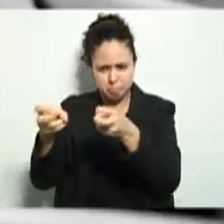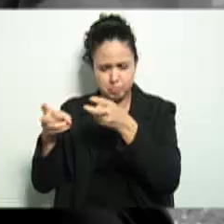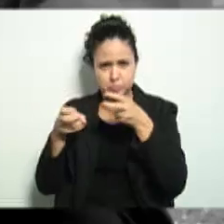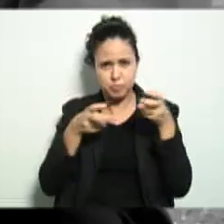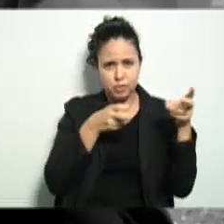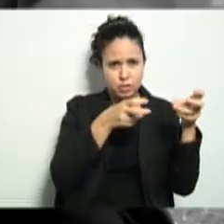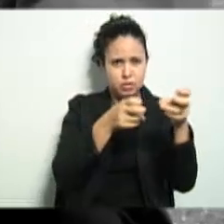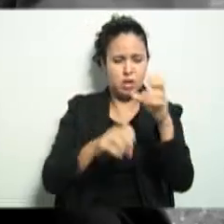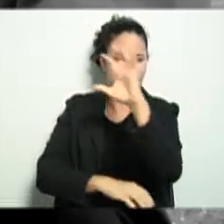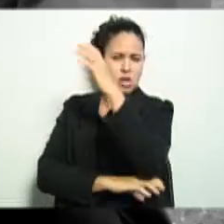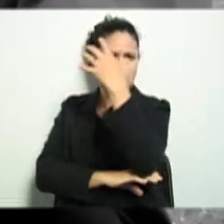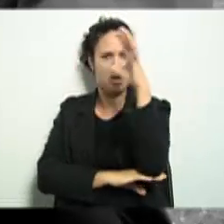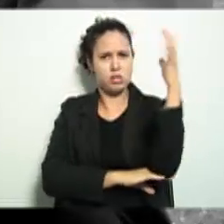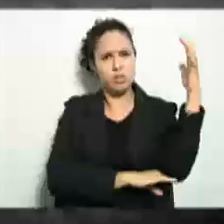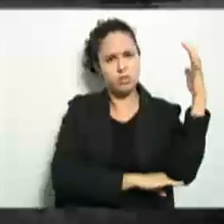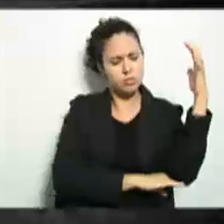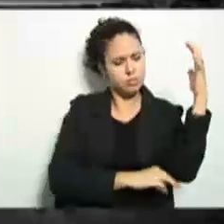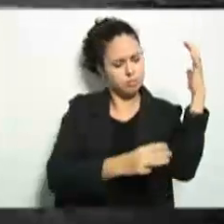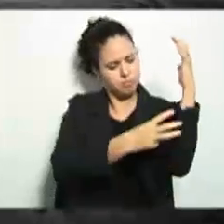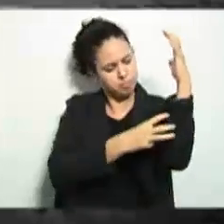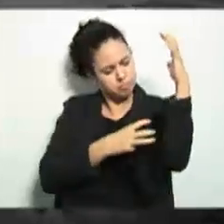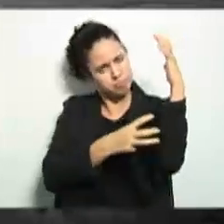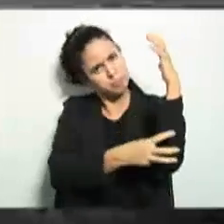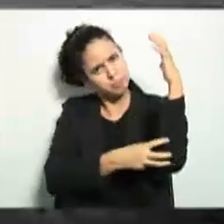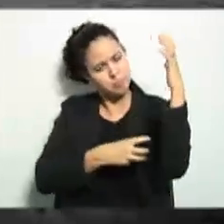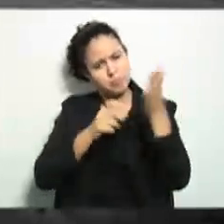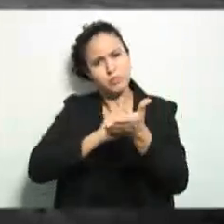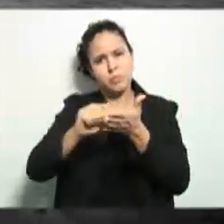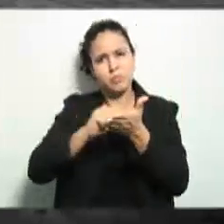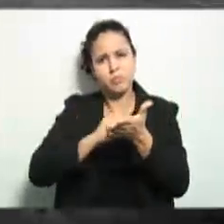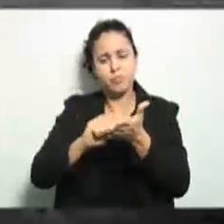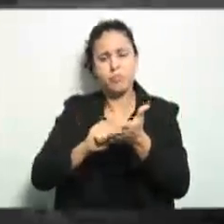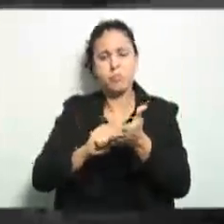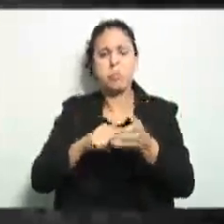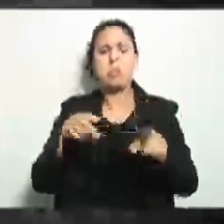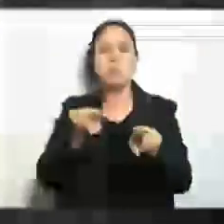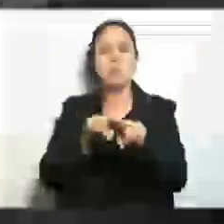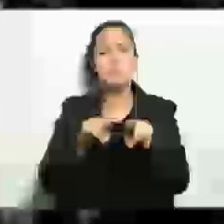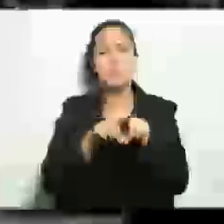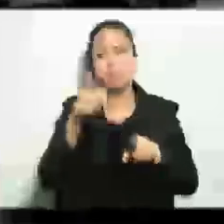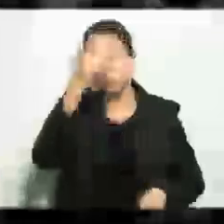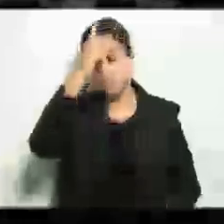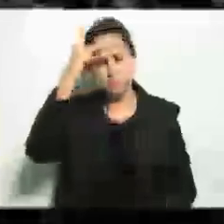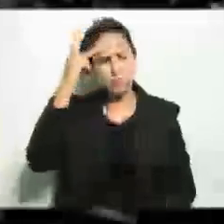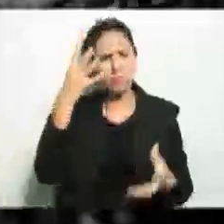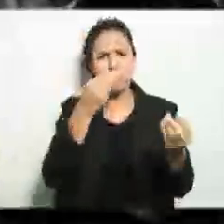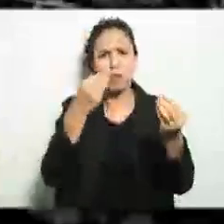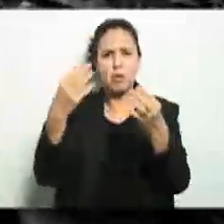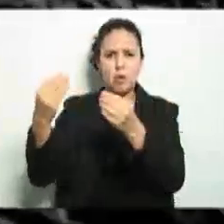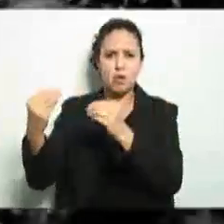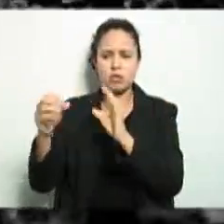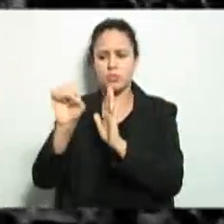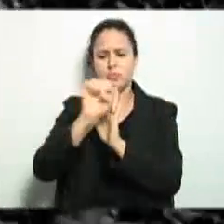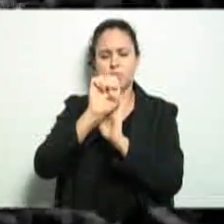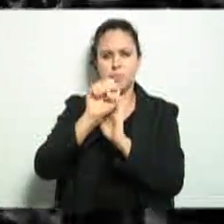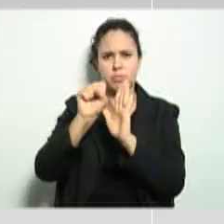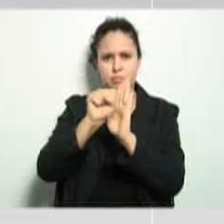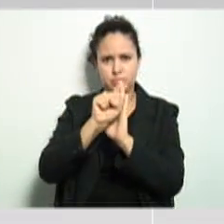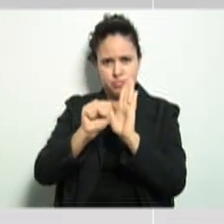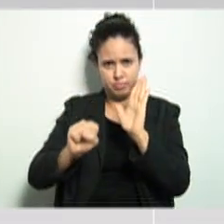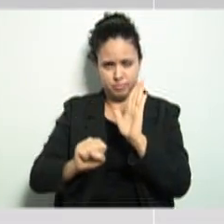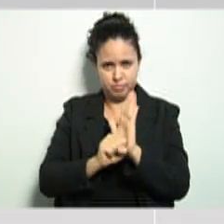fartura atraiu trabalhadores nordestinos, que sofriam com a seca no final do século XIX. Foi o início da